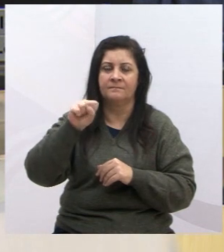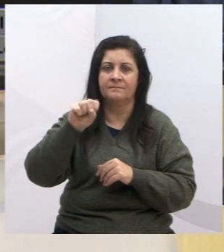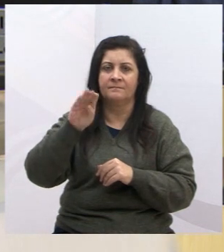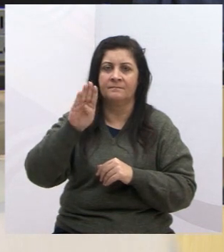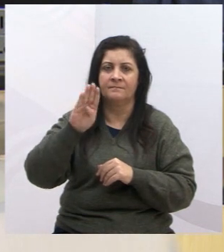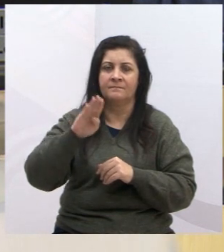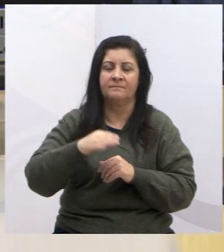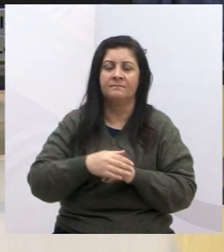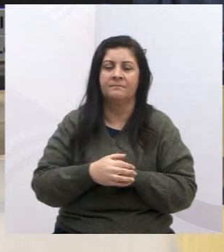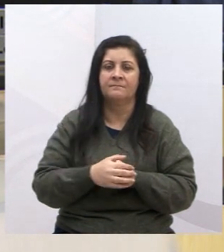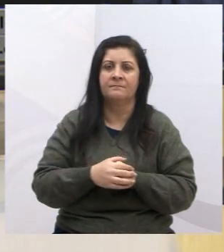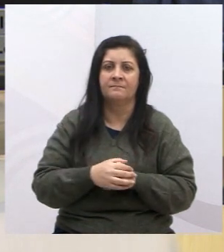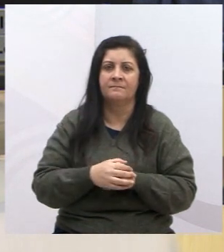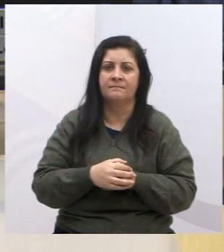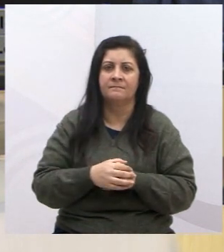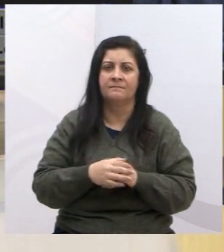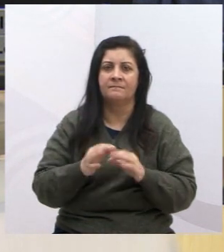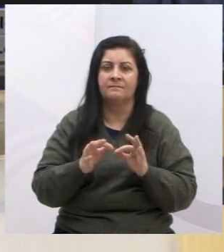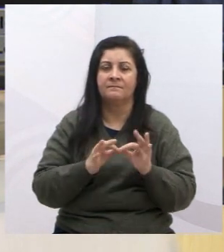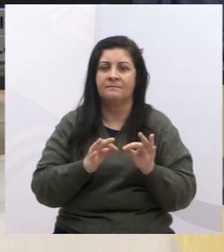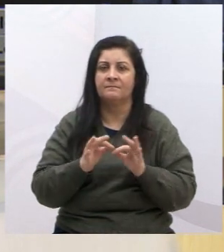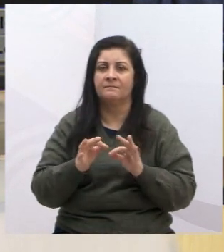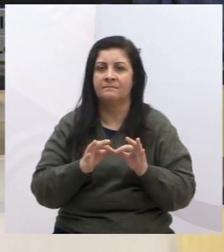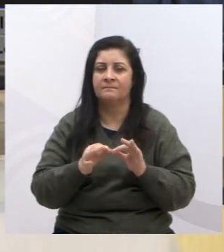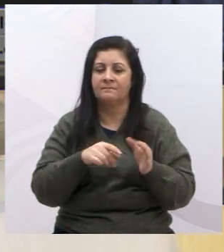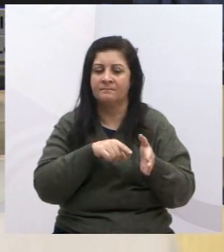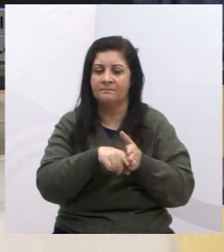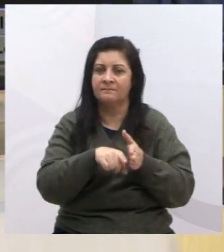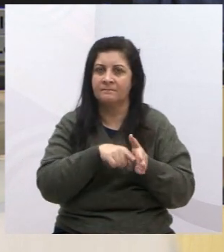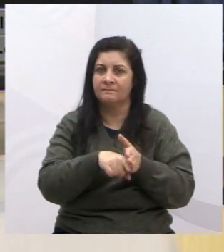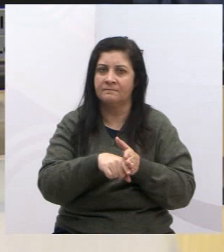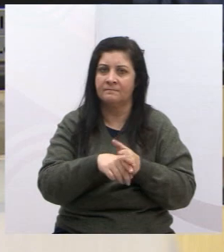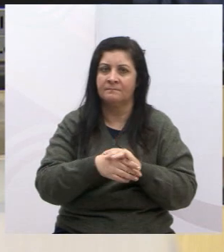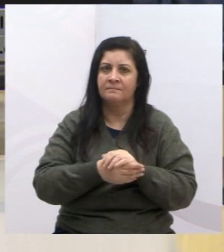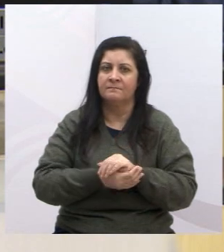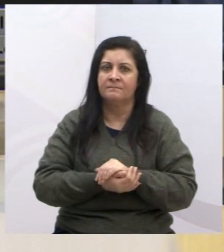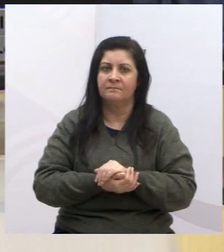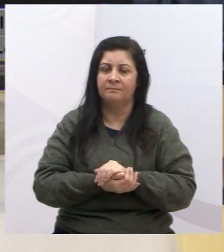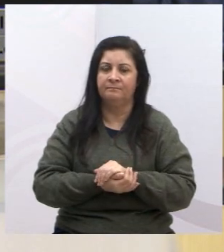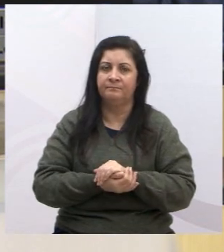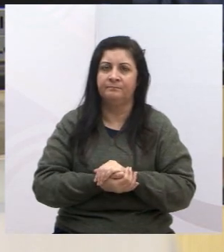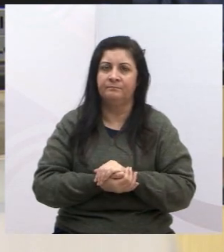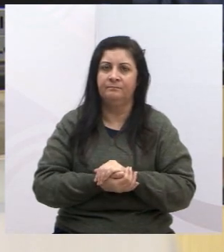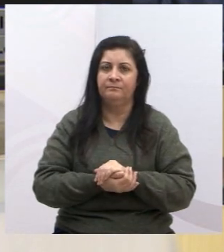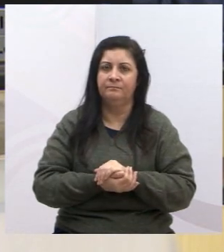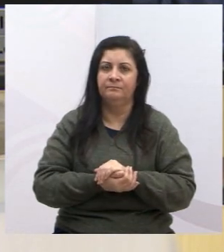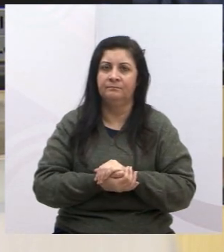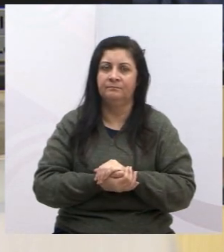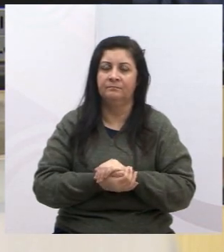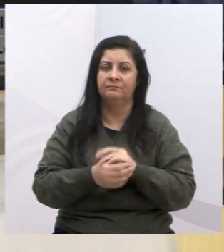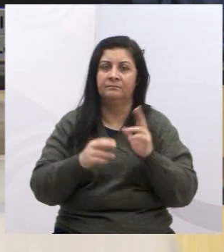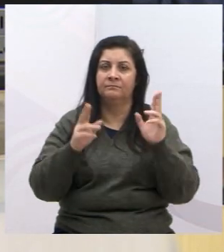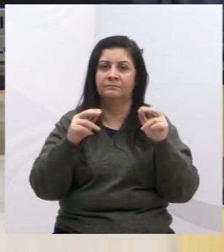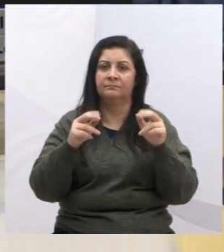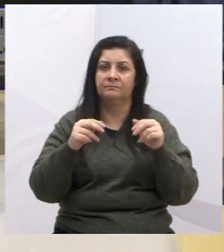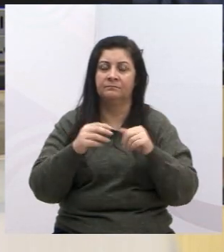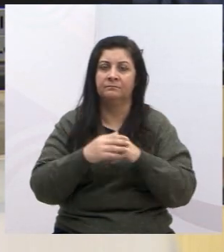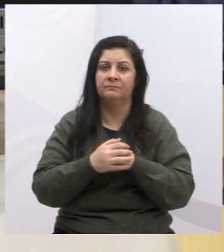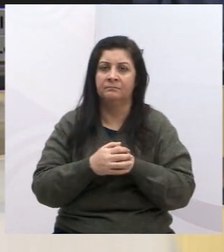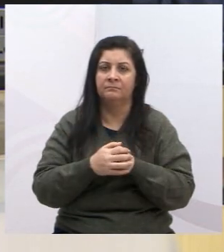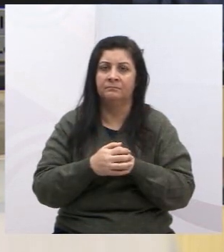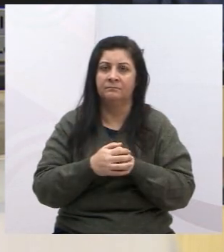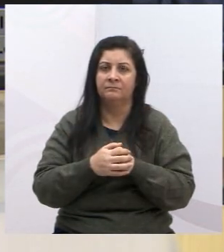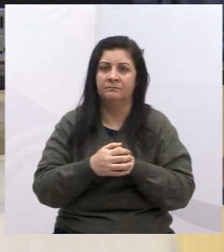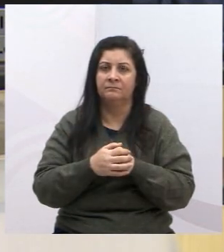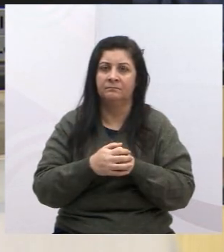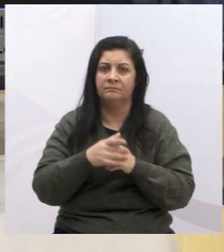Estado de São Paulo, solicitando elaboração de estudo visando solucionar a questão do córrego do Jardim Santa